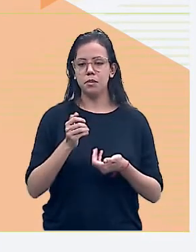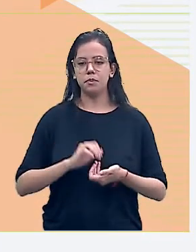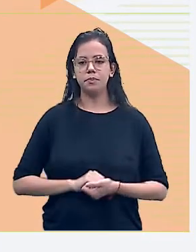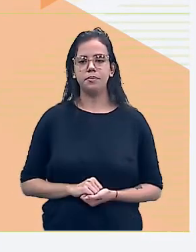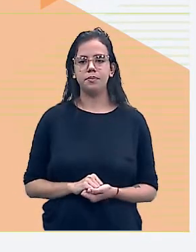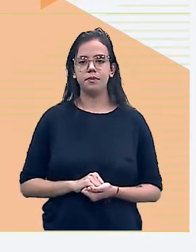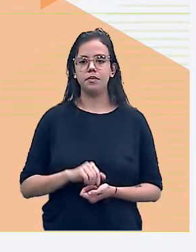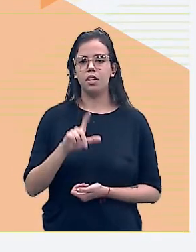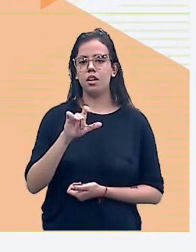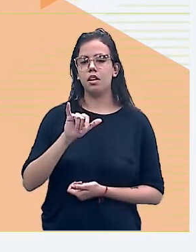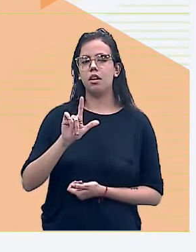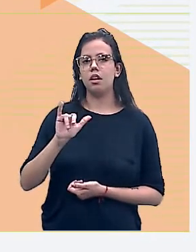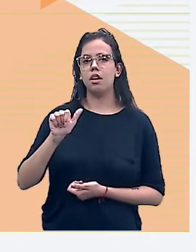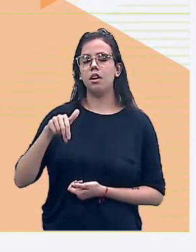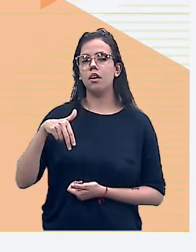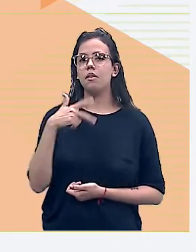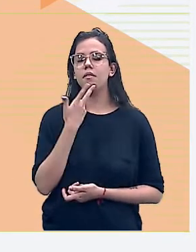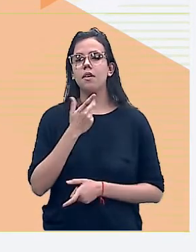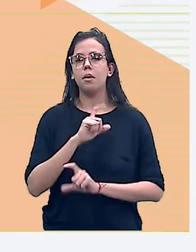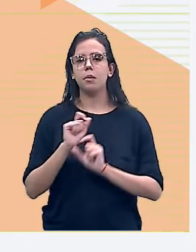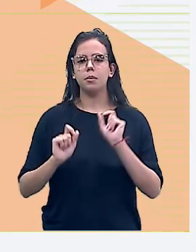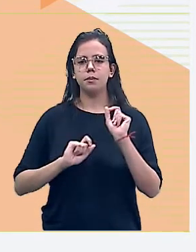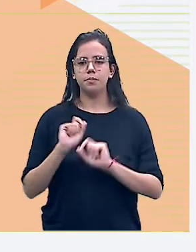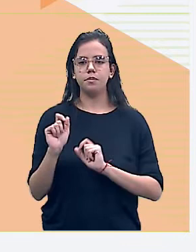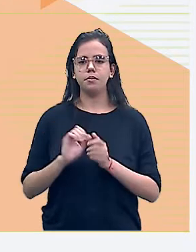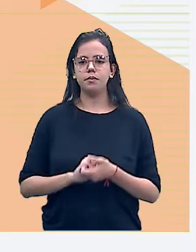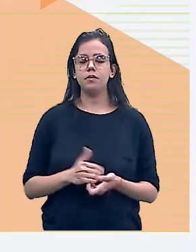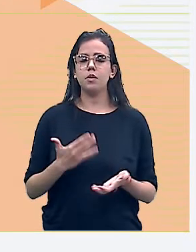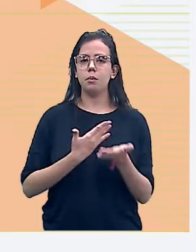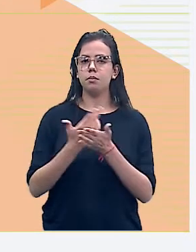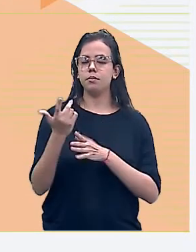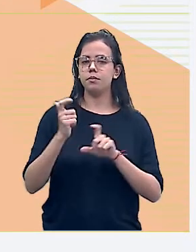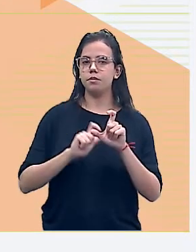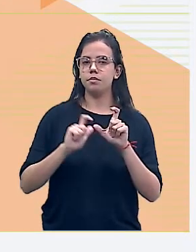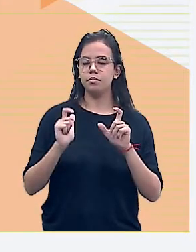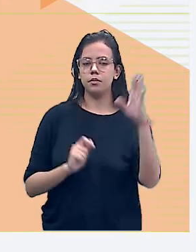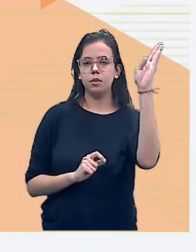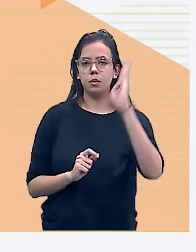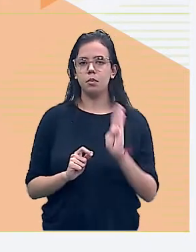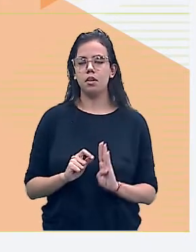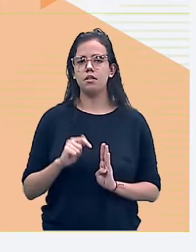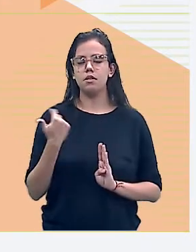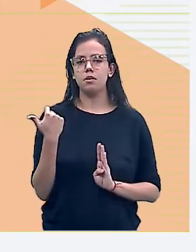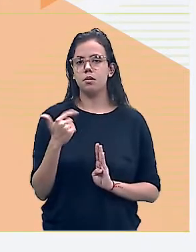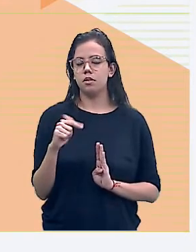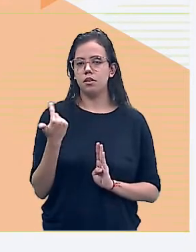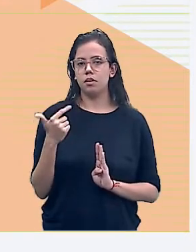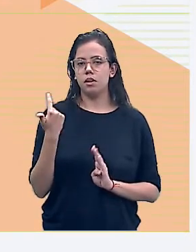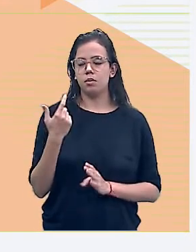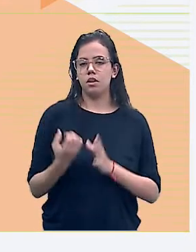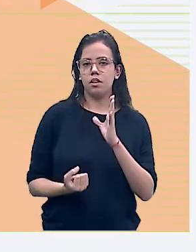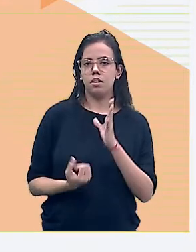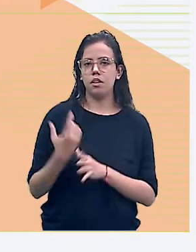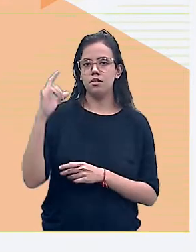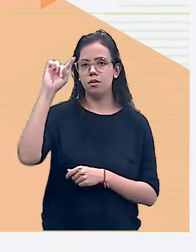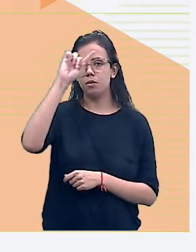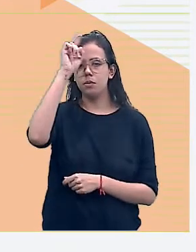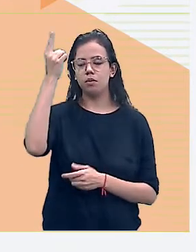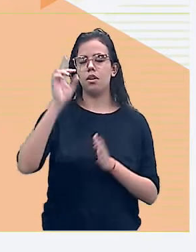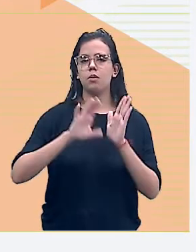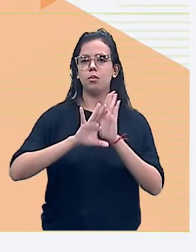e o que que ela diz ela diz o seguinte ó desde a independência do Brasil não a formação de um ideal de